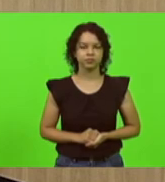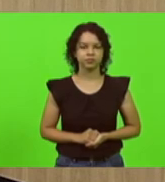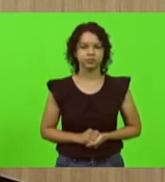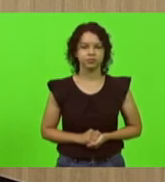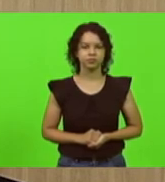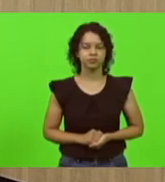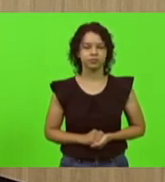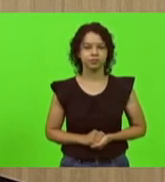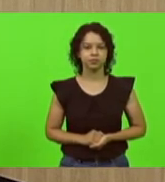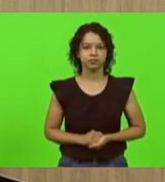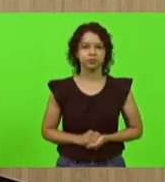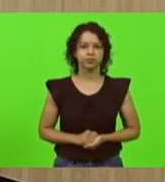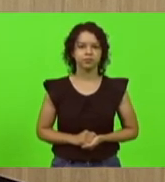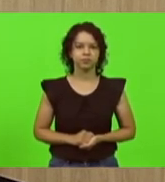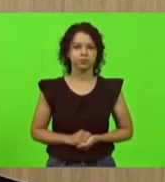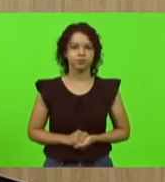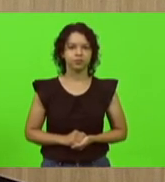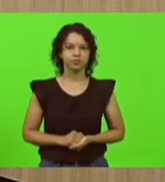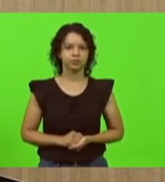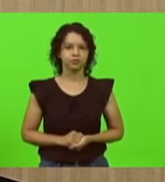Bom dia.